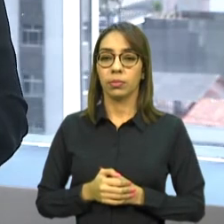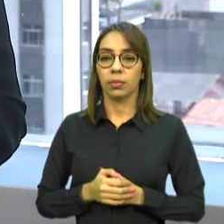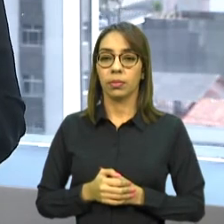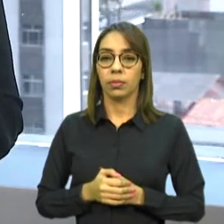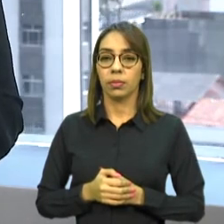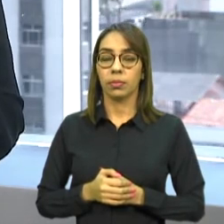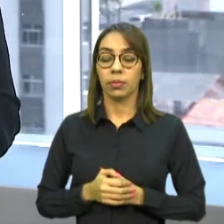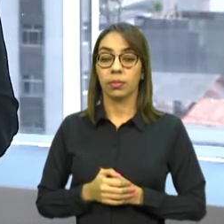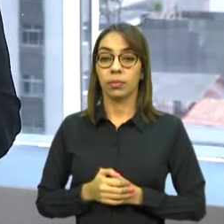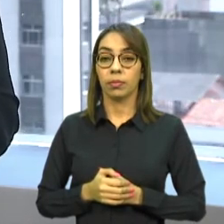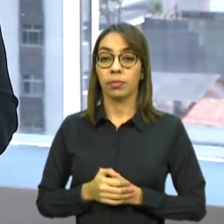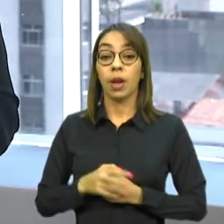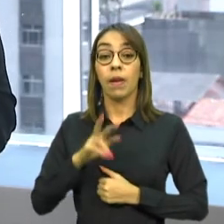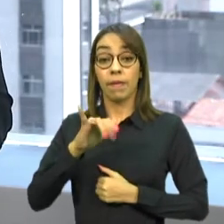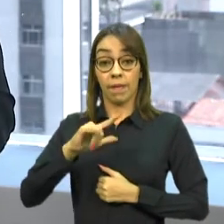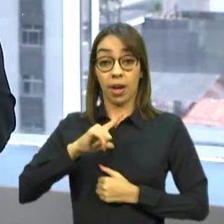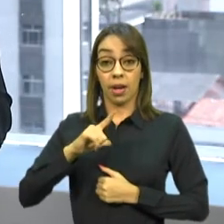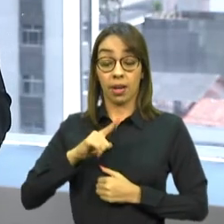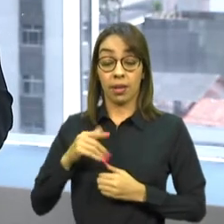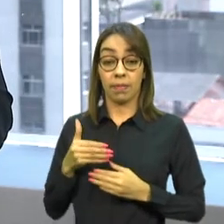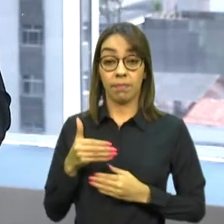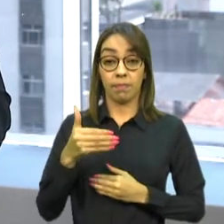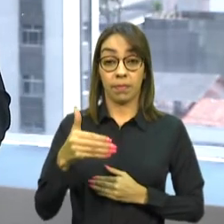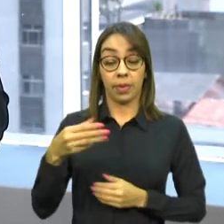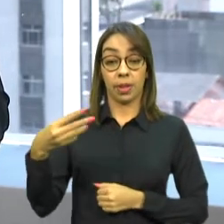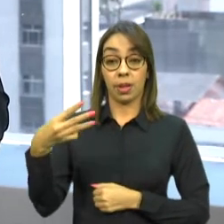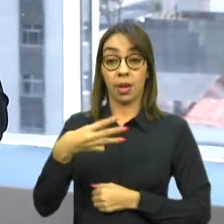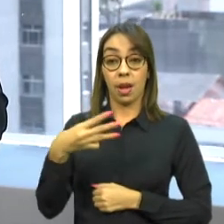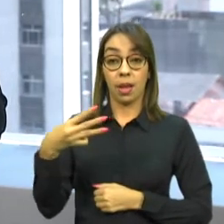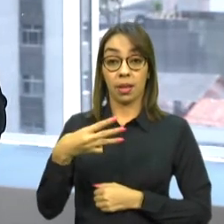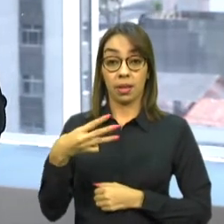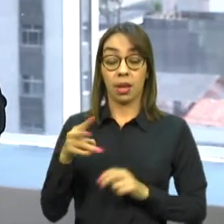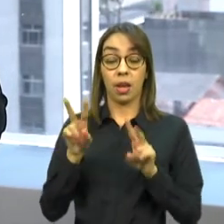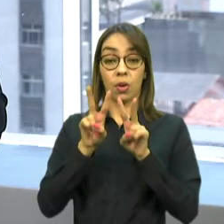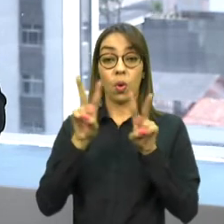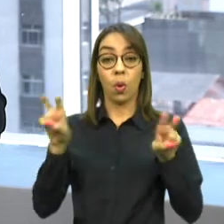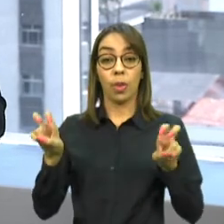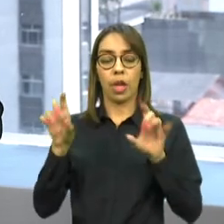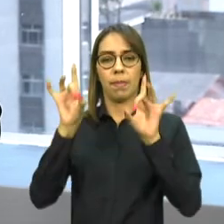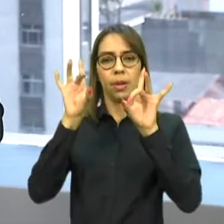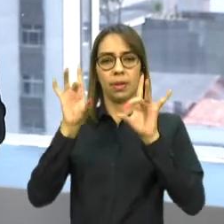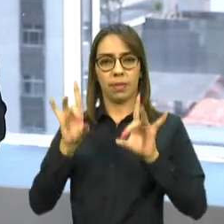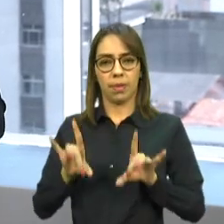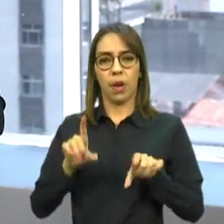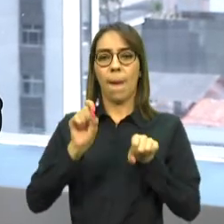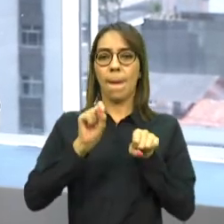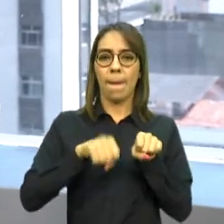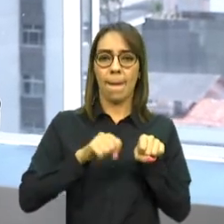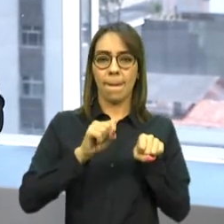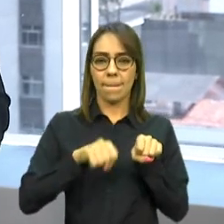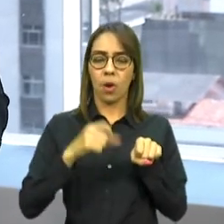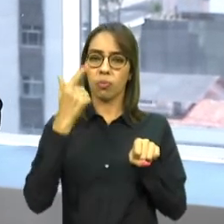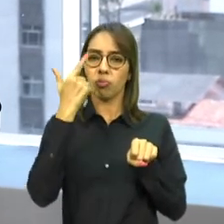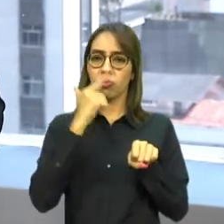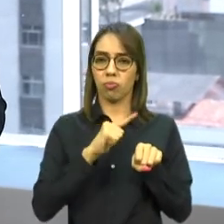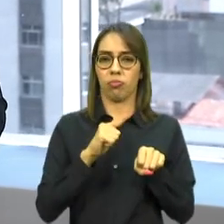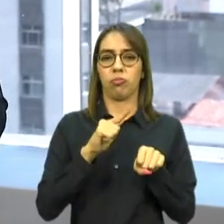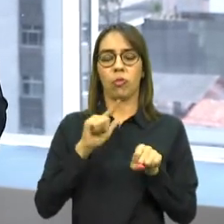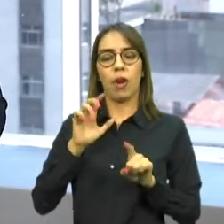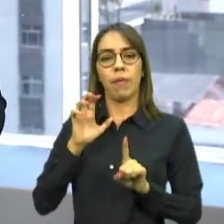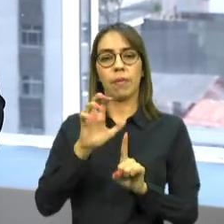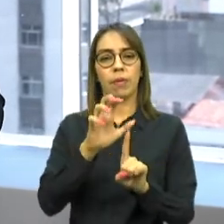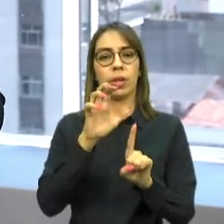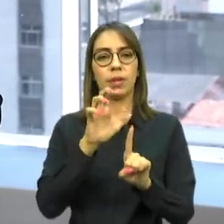Veja a seguir, na terceira reportagem especial da série Motocicletas, acelerando negócios e paixões, o público